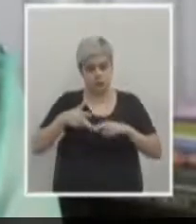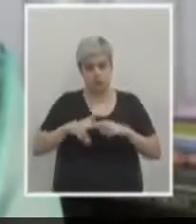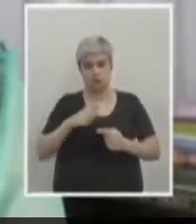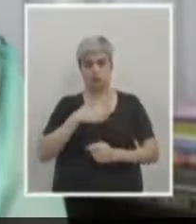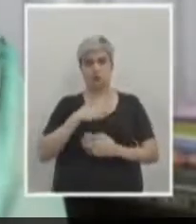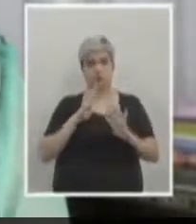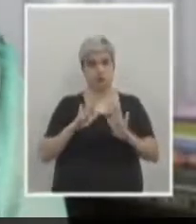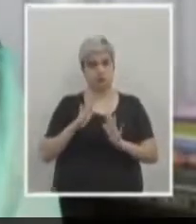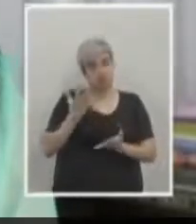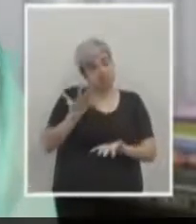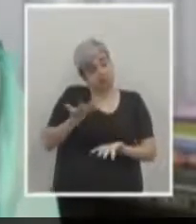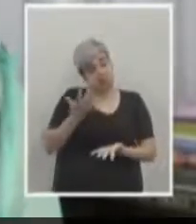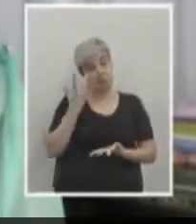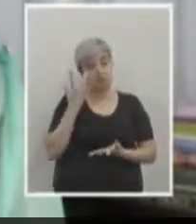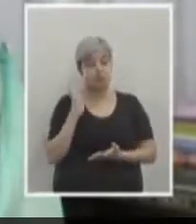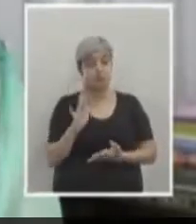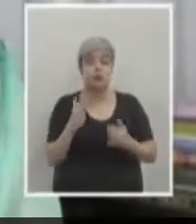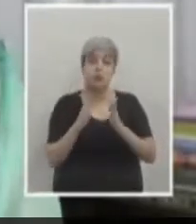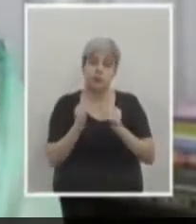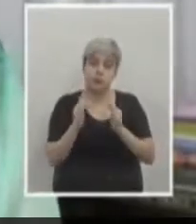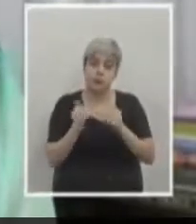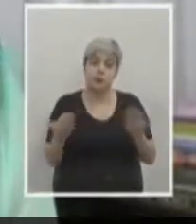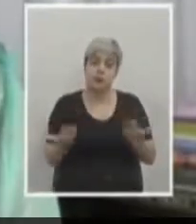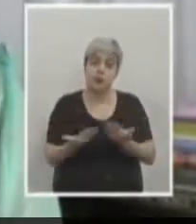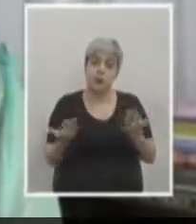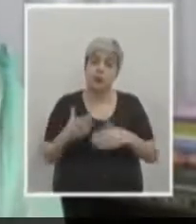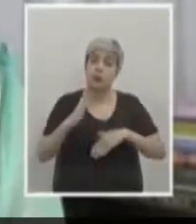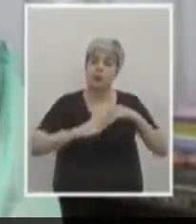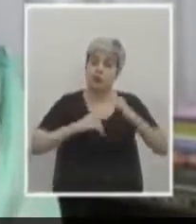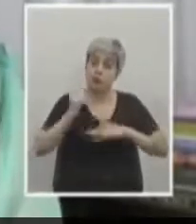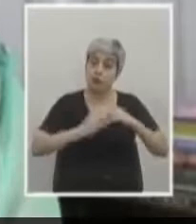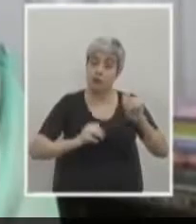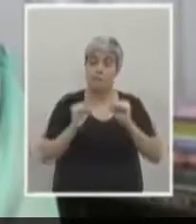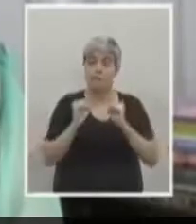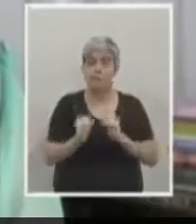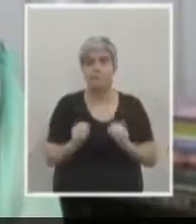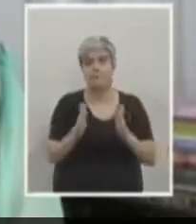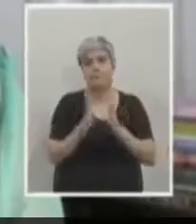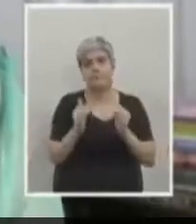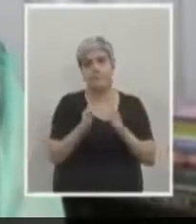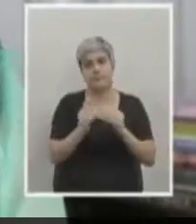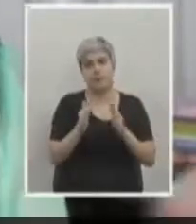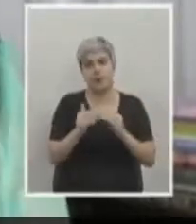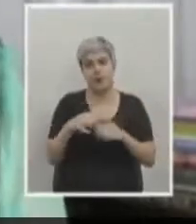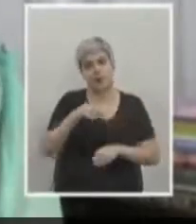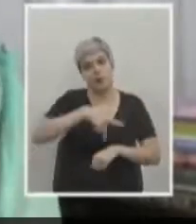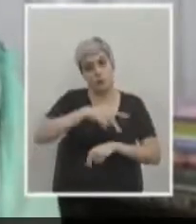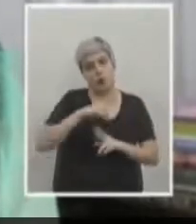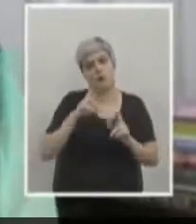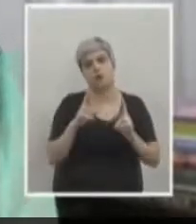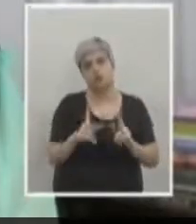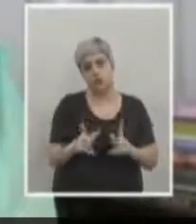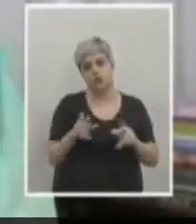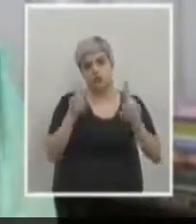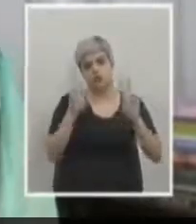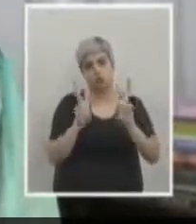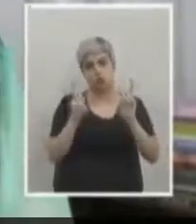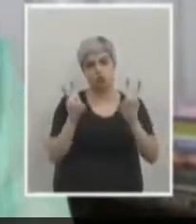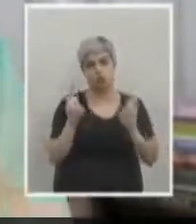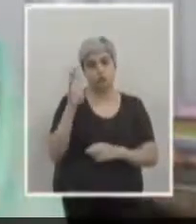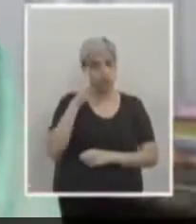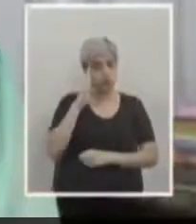Tá? Então, por isso a gente veio aqui reivindicar que esses profissionais também possam requerer a extensão em conteúdo diferente da titulação, que inclui o apoio